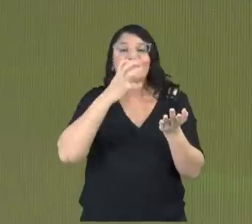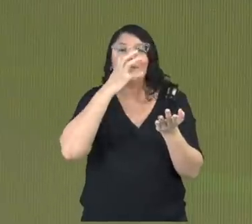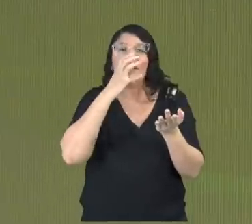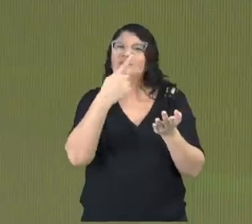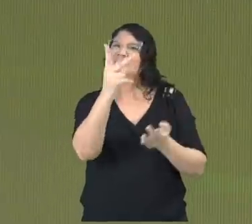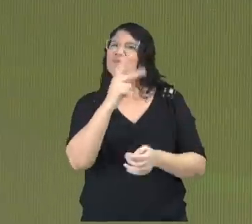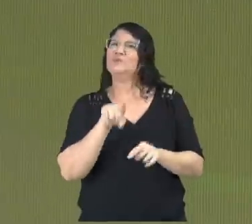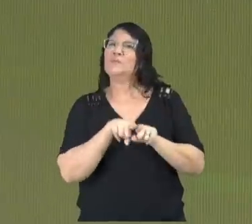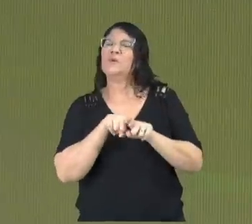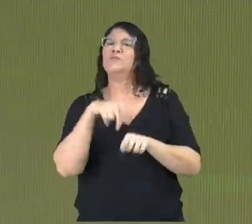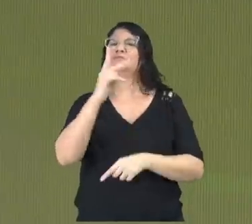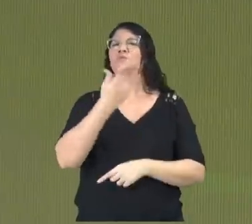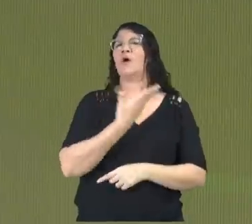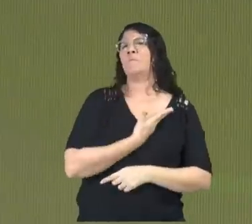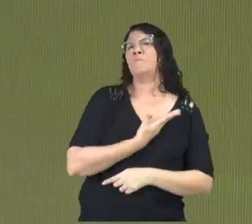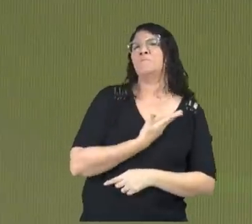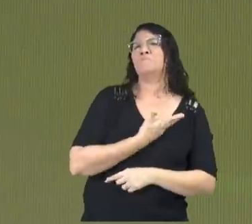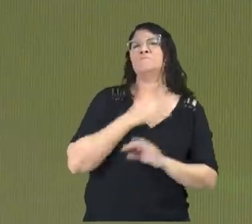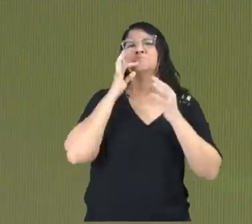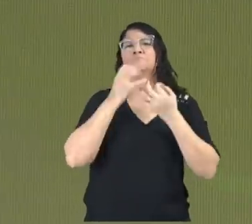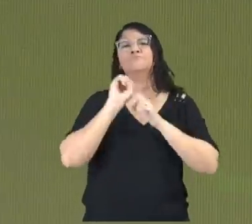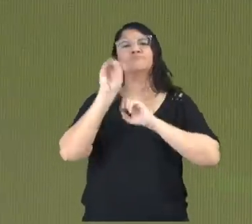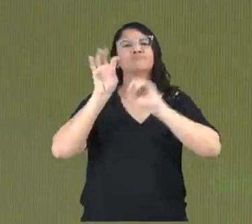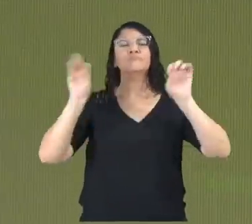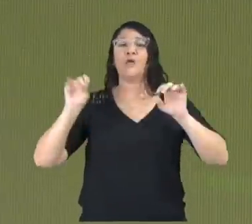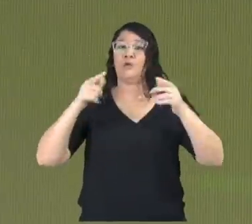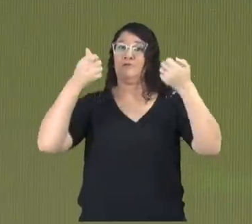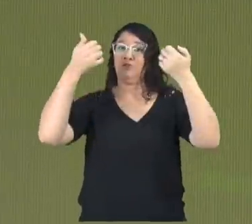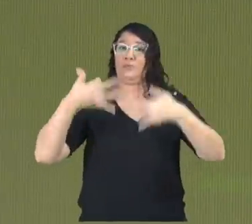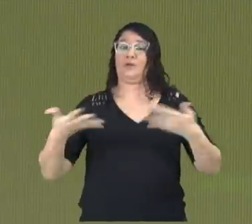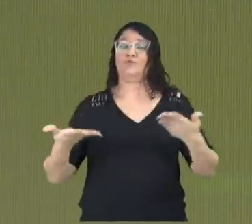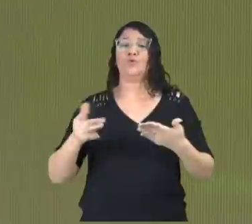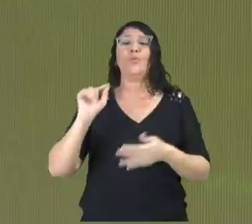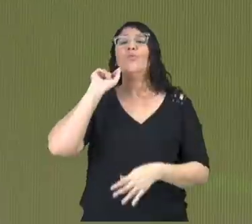hoje sobre o que é essencial. O que